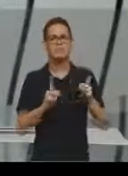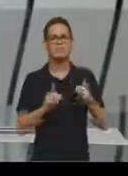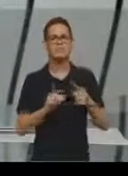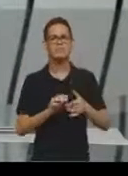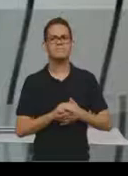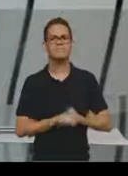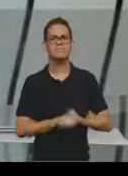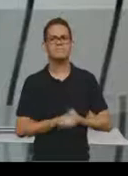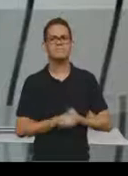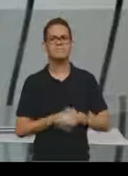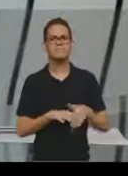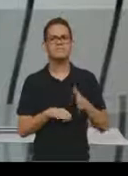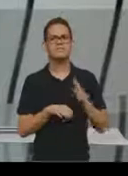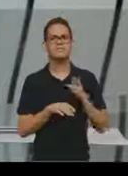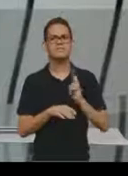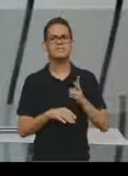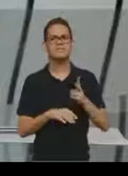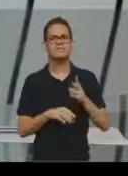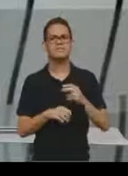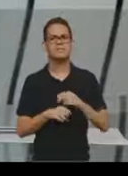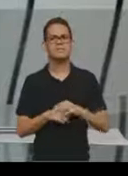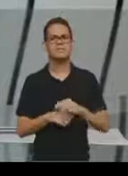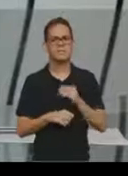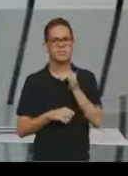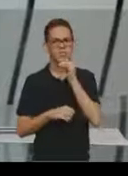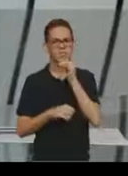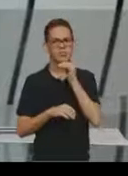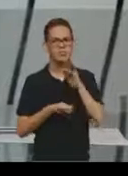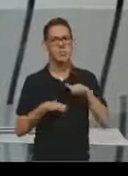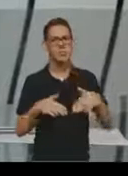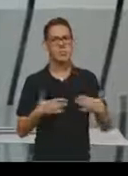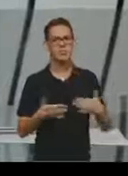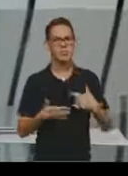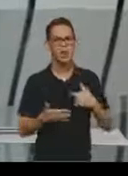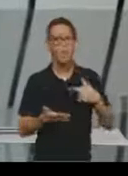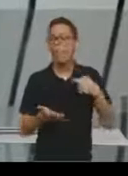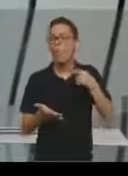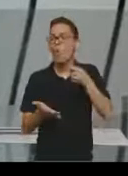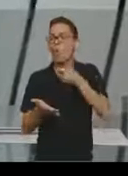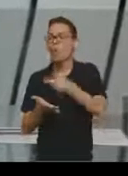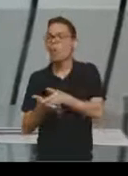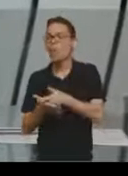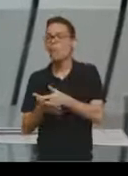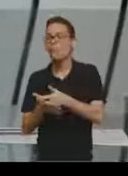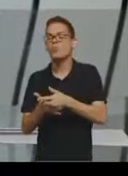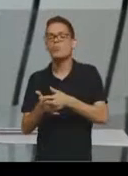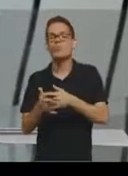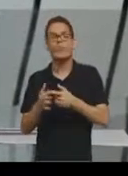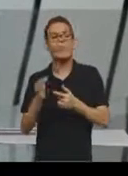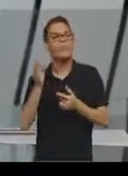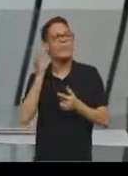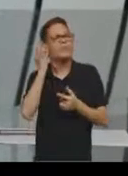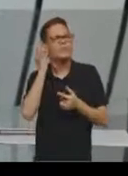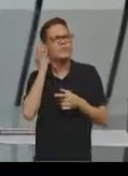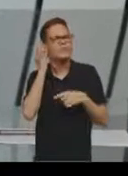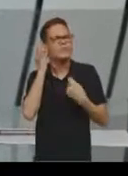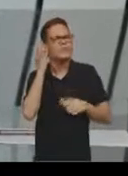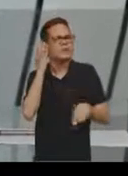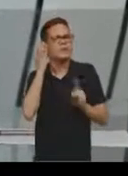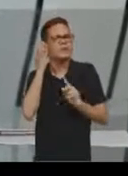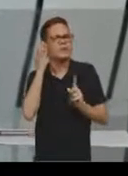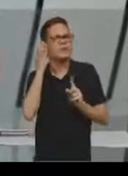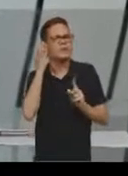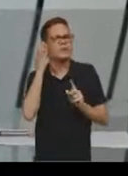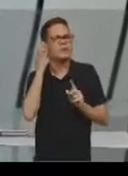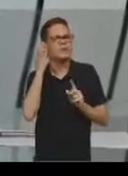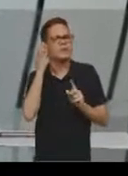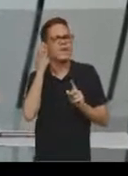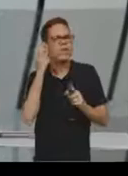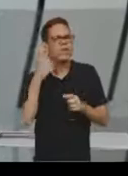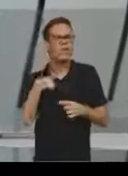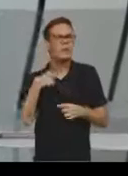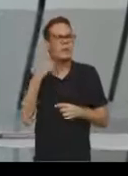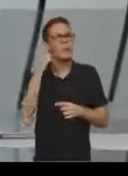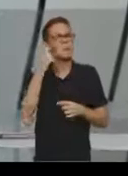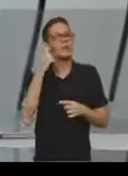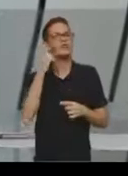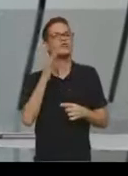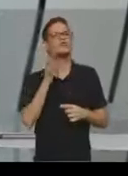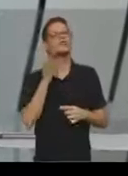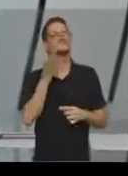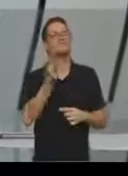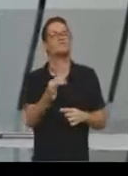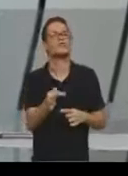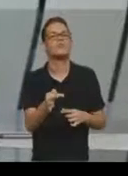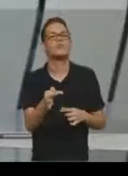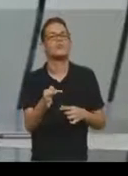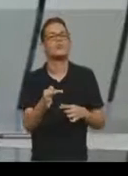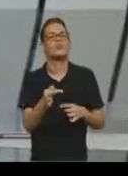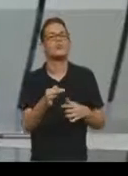estou praticando isso toda hora. A partir do momento que eu vou comprar um brinco que eu não preciso, eu já não estou pensando nesse pensar